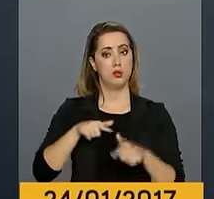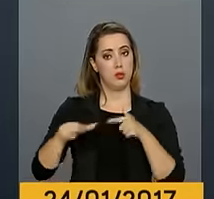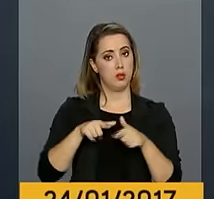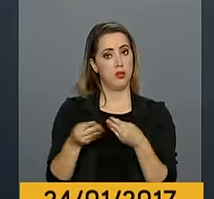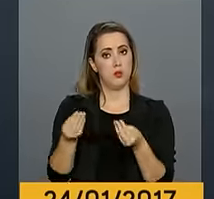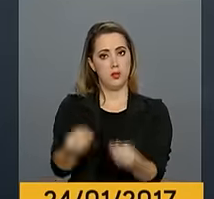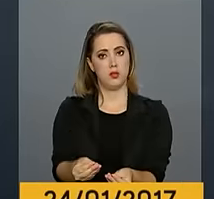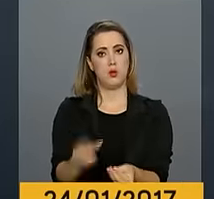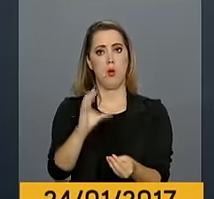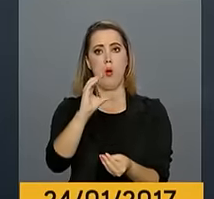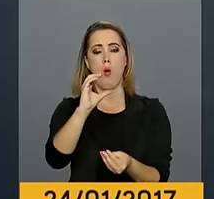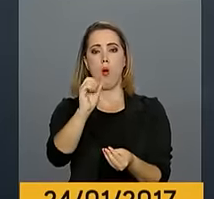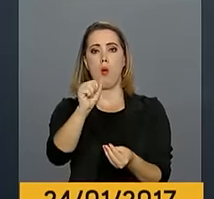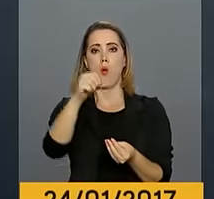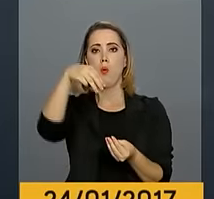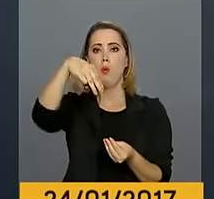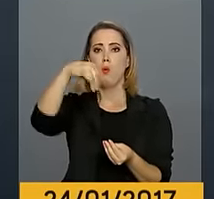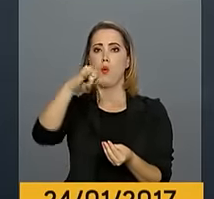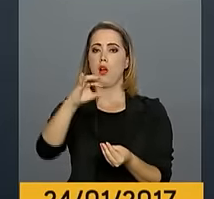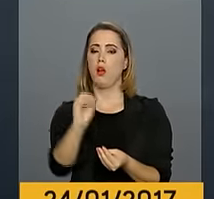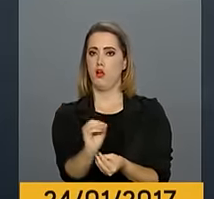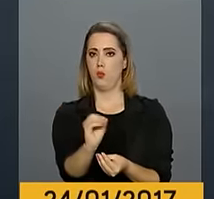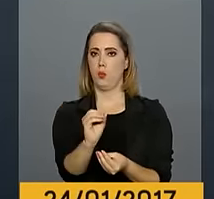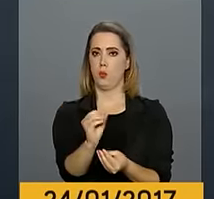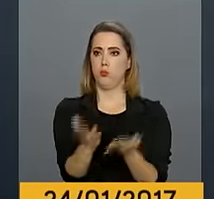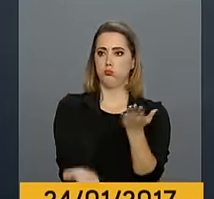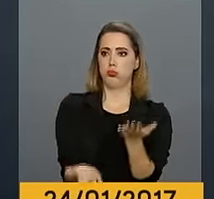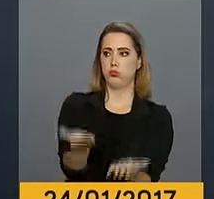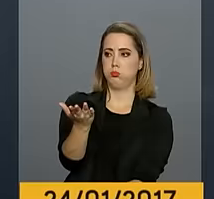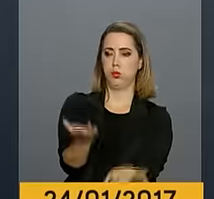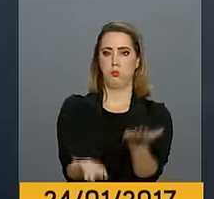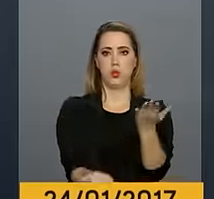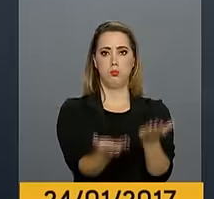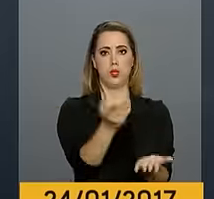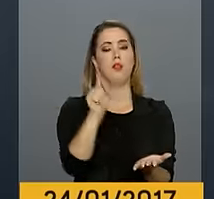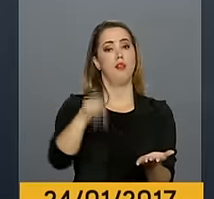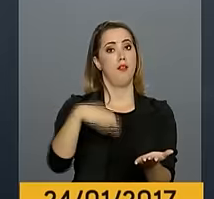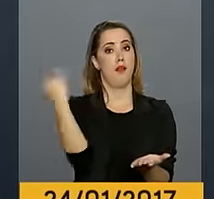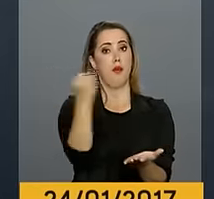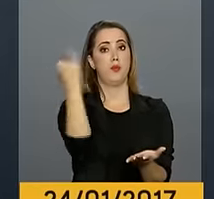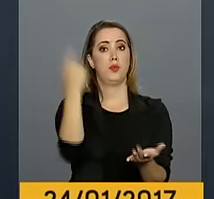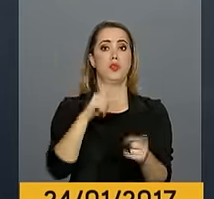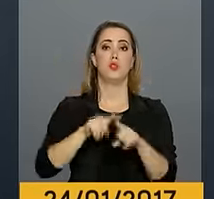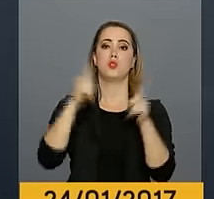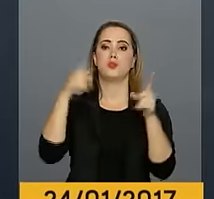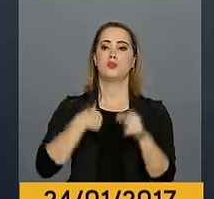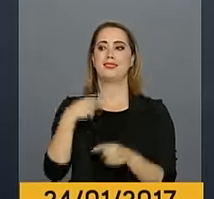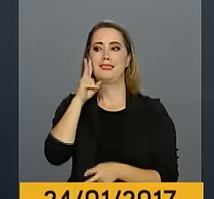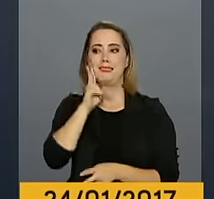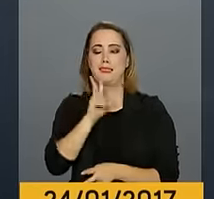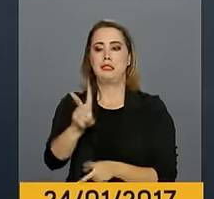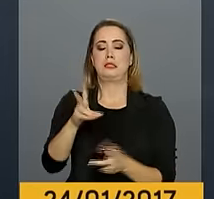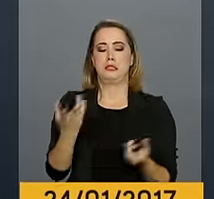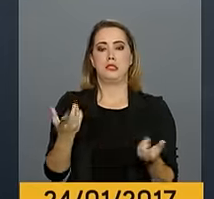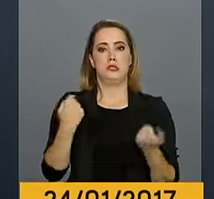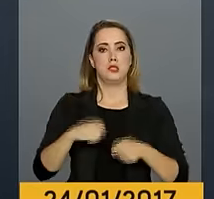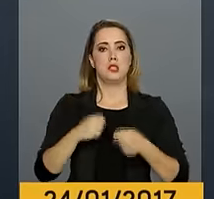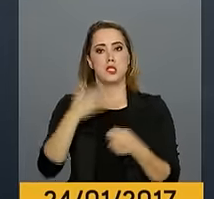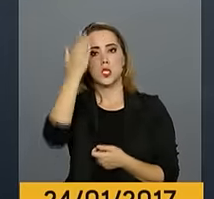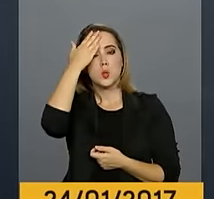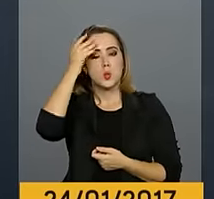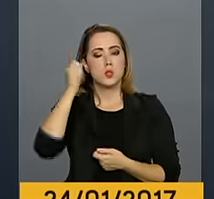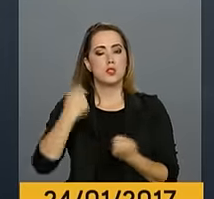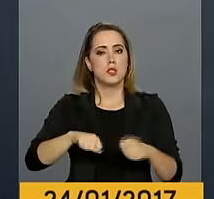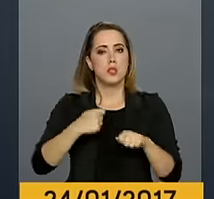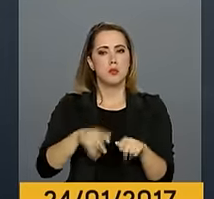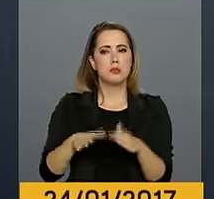senhor, é muito adequado, muito correto, não há como modificá-lo, mas eu compreendo que é preciso mantê-lo num patamar que